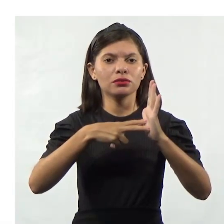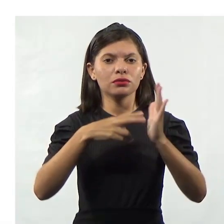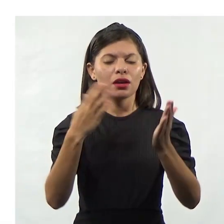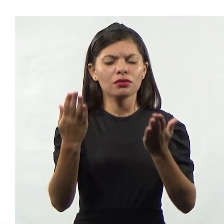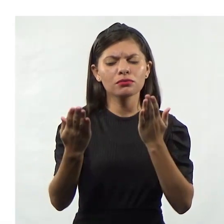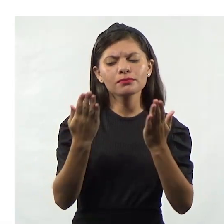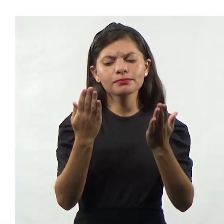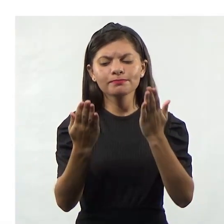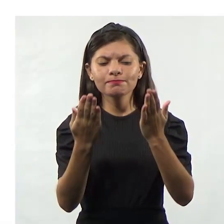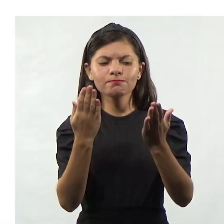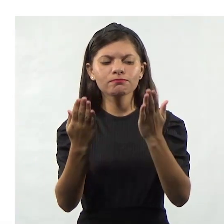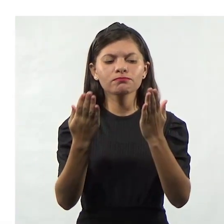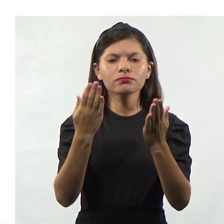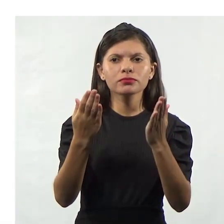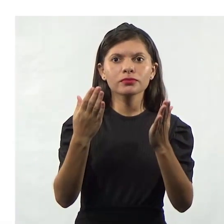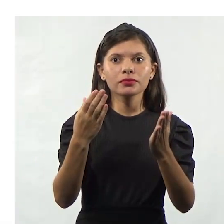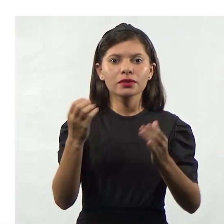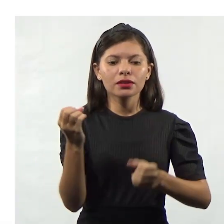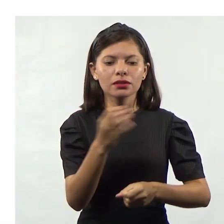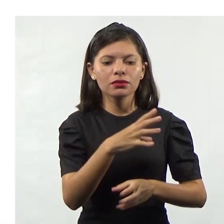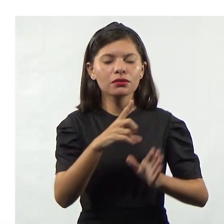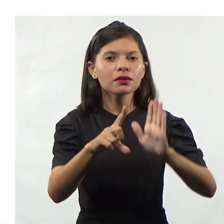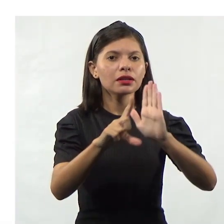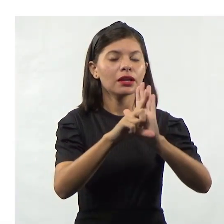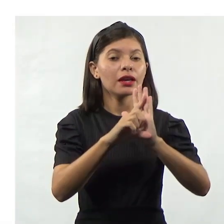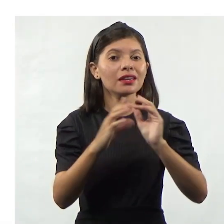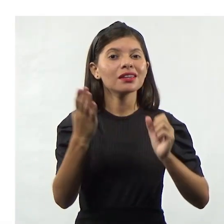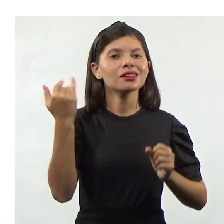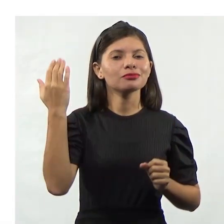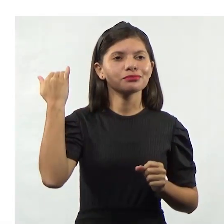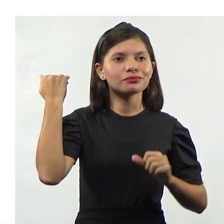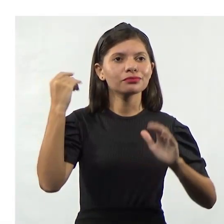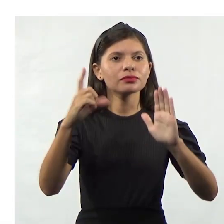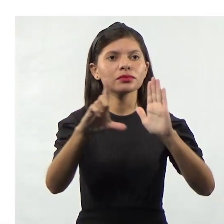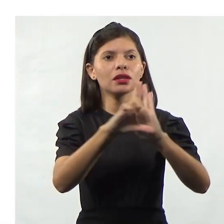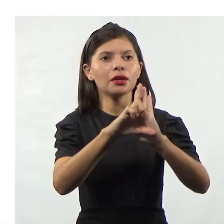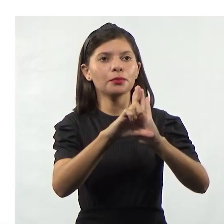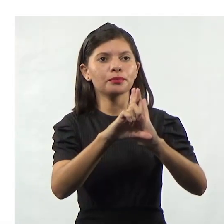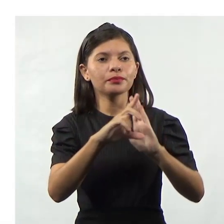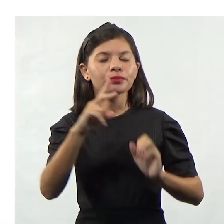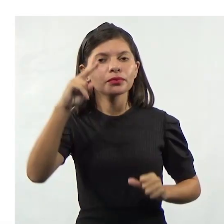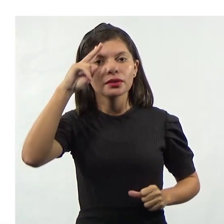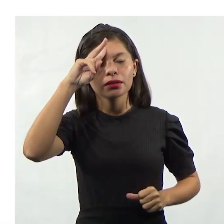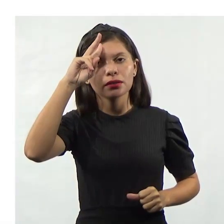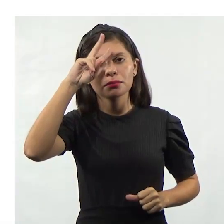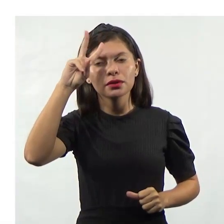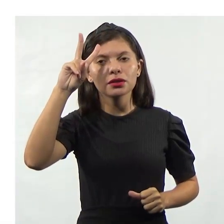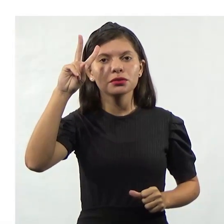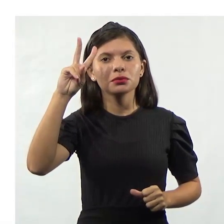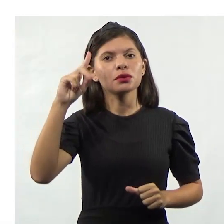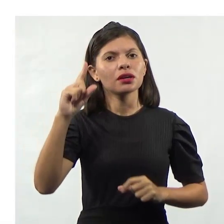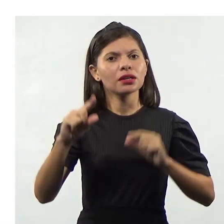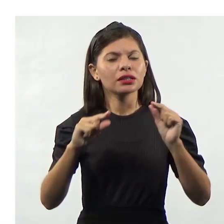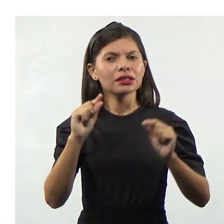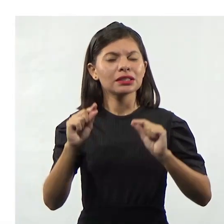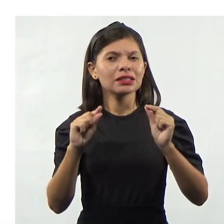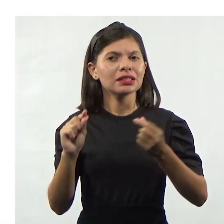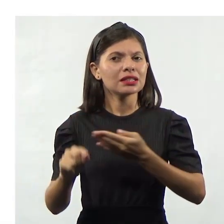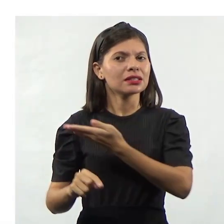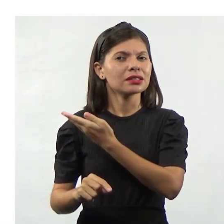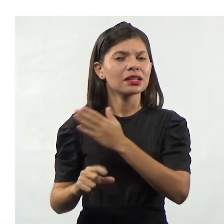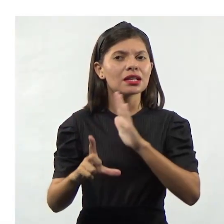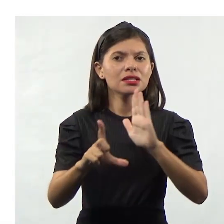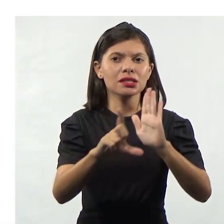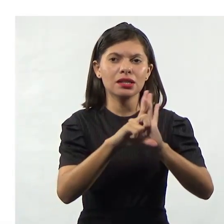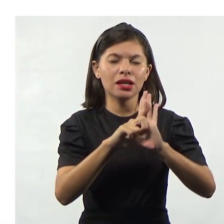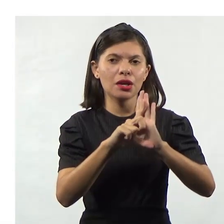A comparação entre a nova lei e as anteriores, lembrando que a 14.133 ela já está